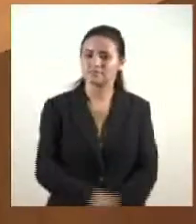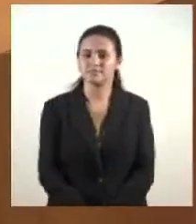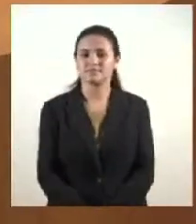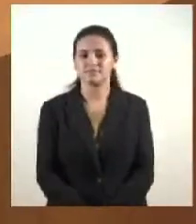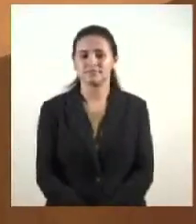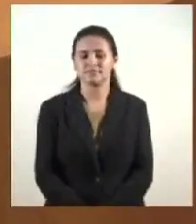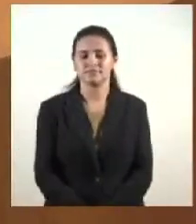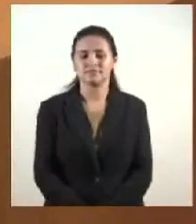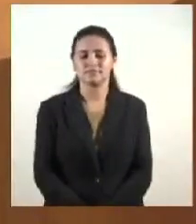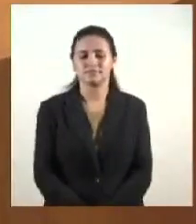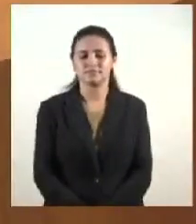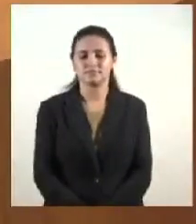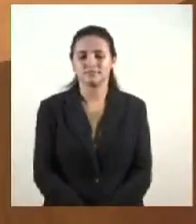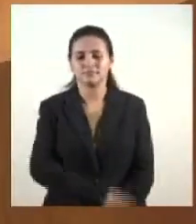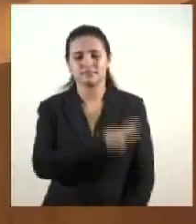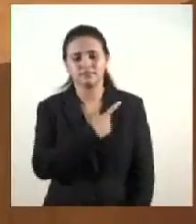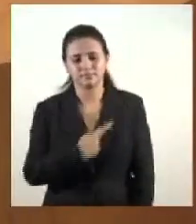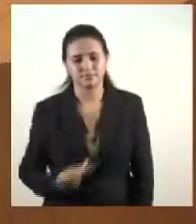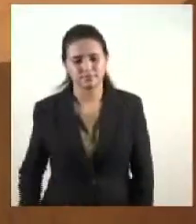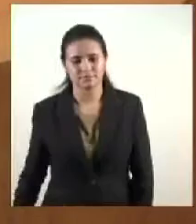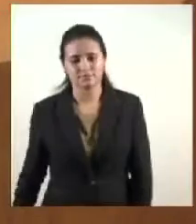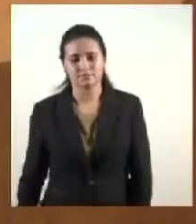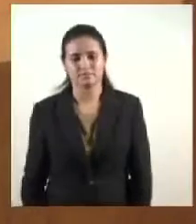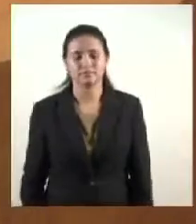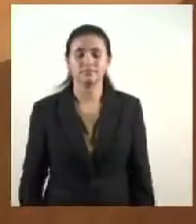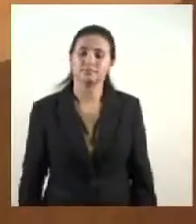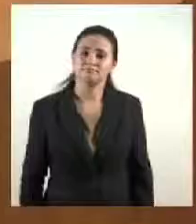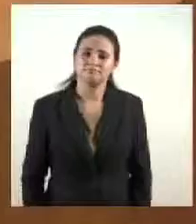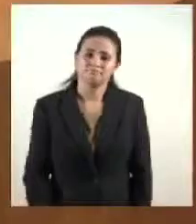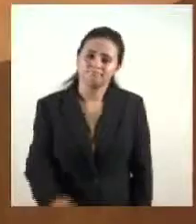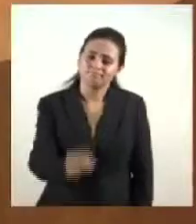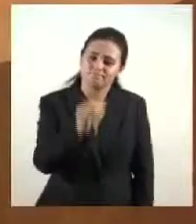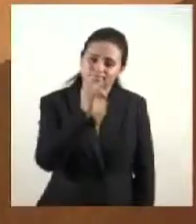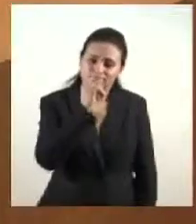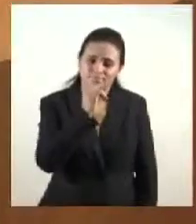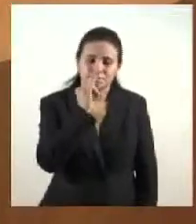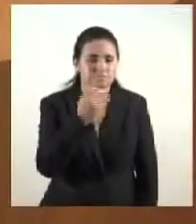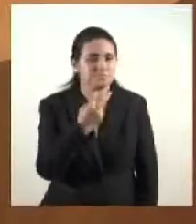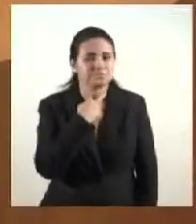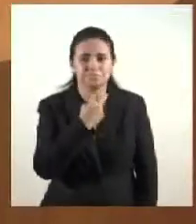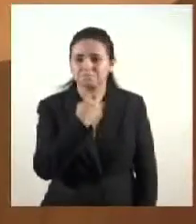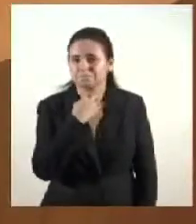Senhor presidente, infelizmente não deu para partear o colega